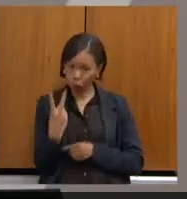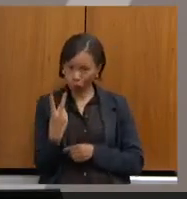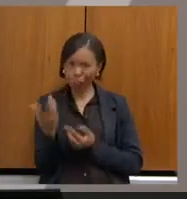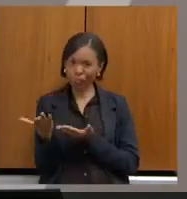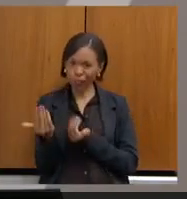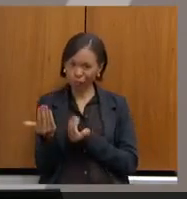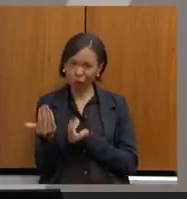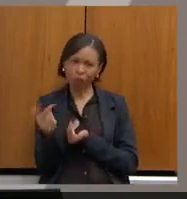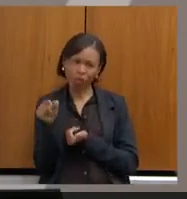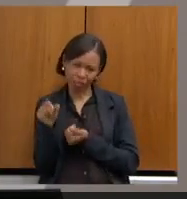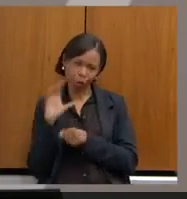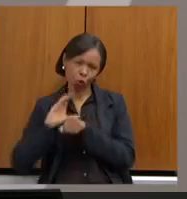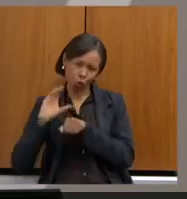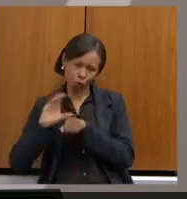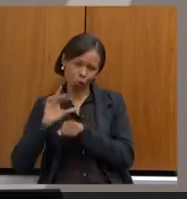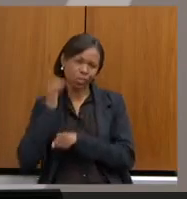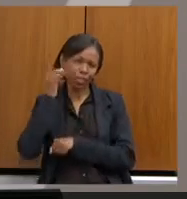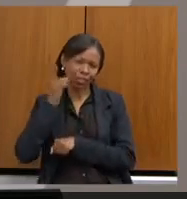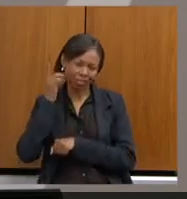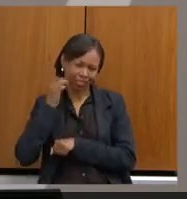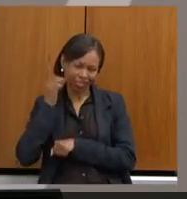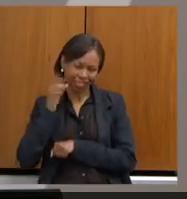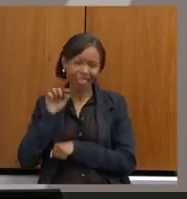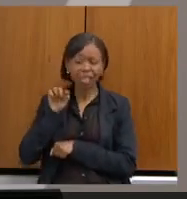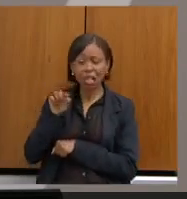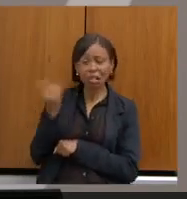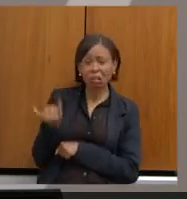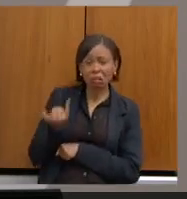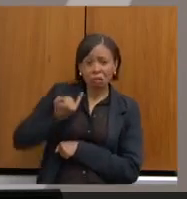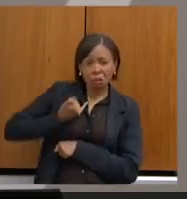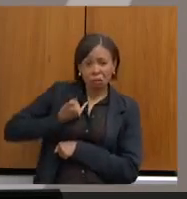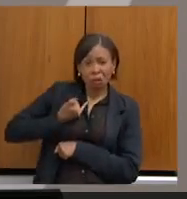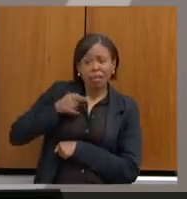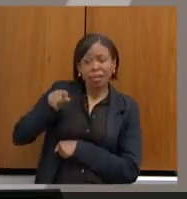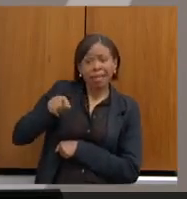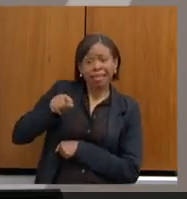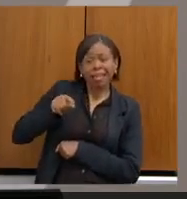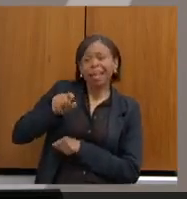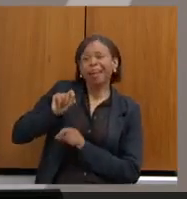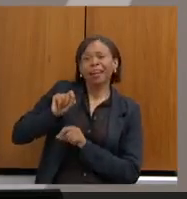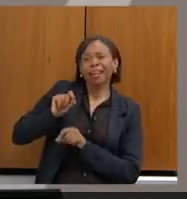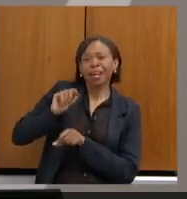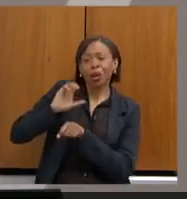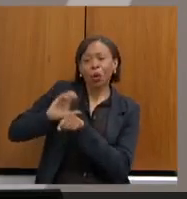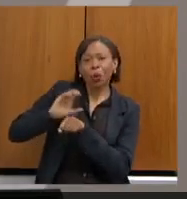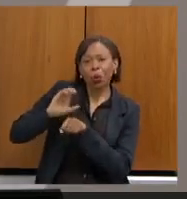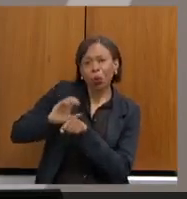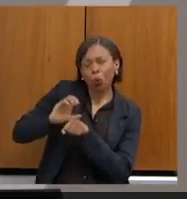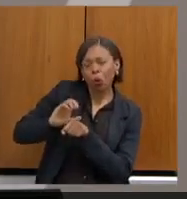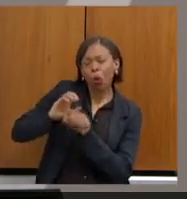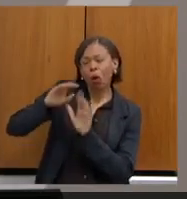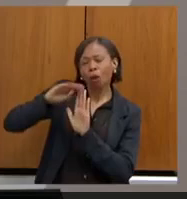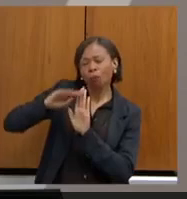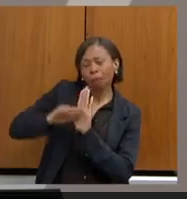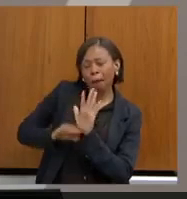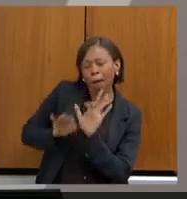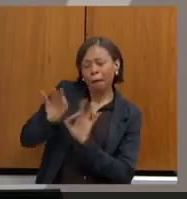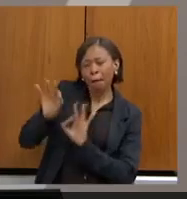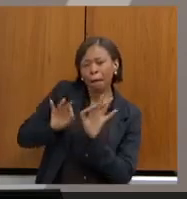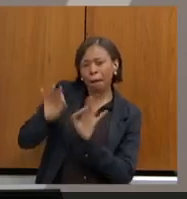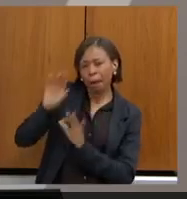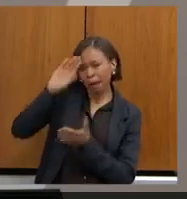fazendo direita parece olhar a nossa terra EA Nossa o nosso rumo é em cima